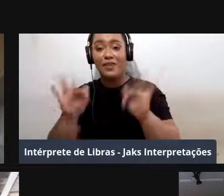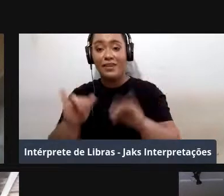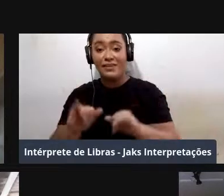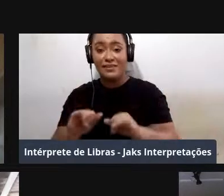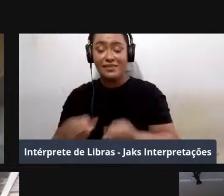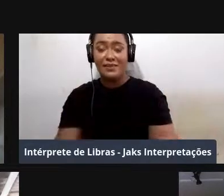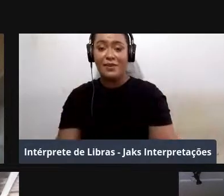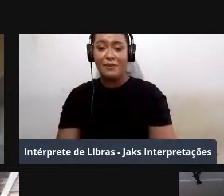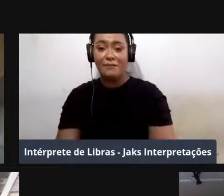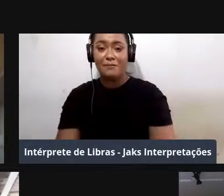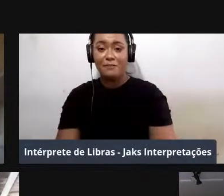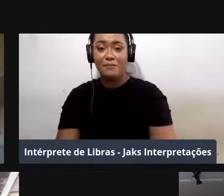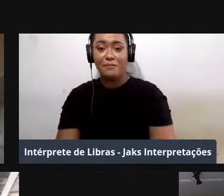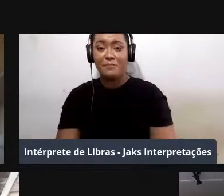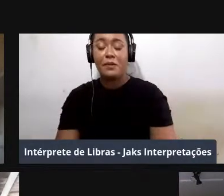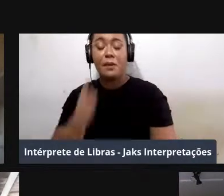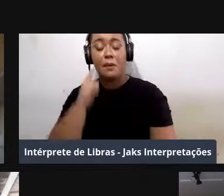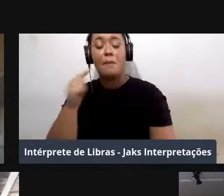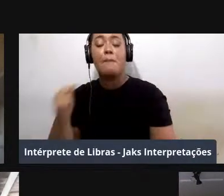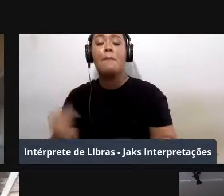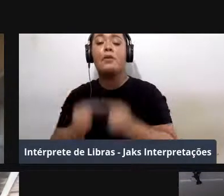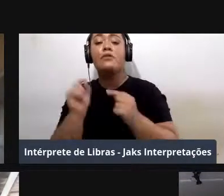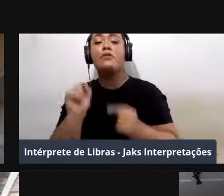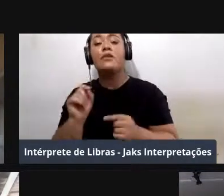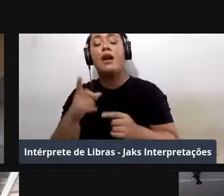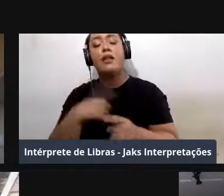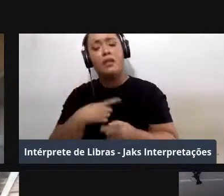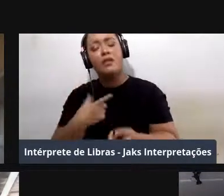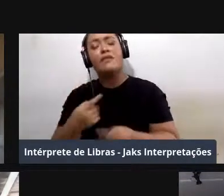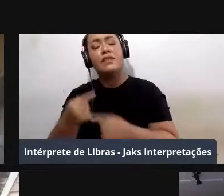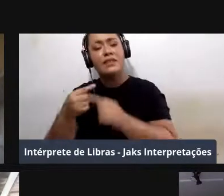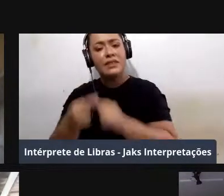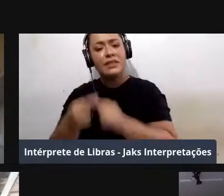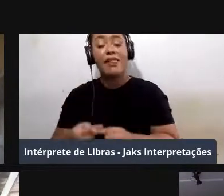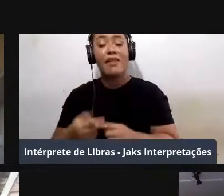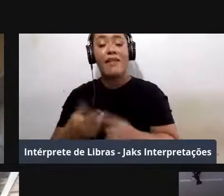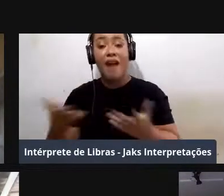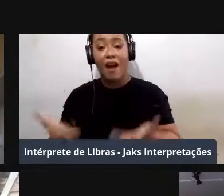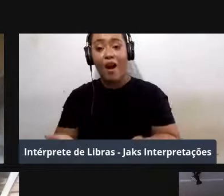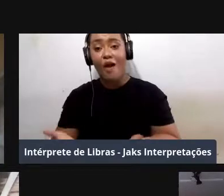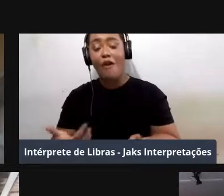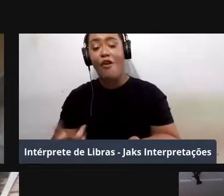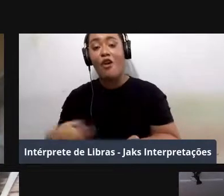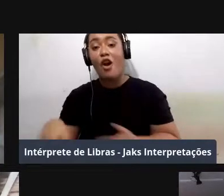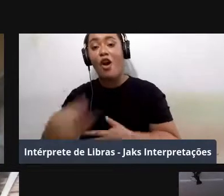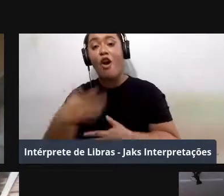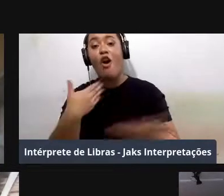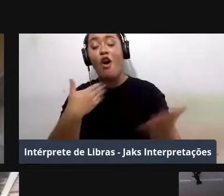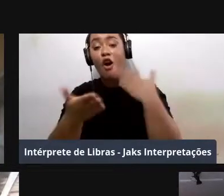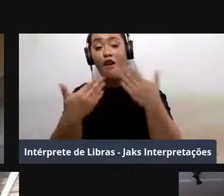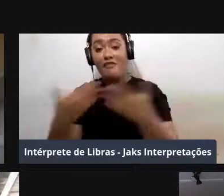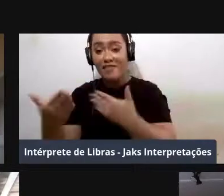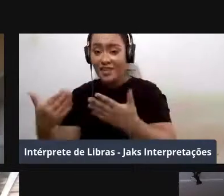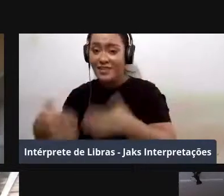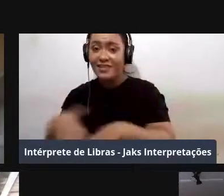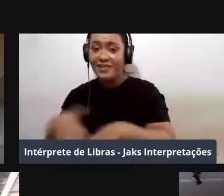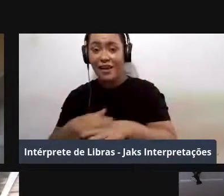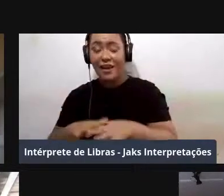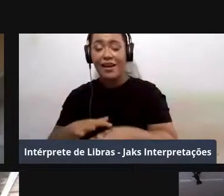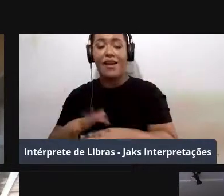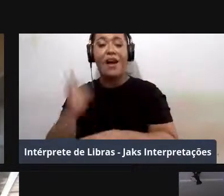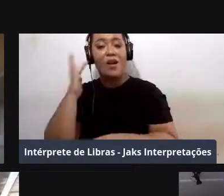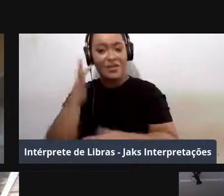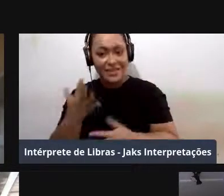que a gente teve uns desafios para que essa conversa acontecesse, o que é um retrato